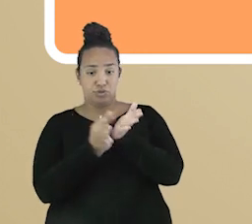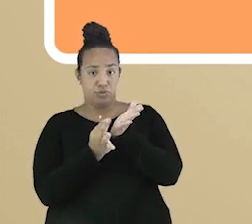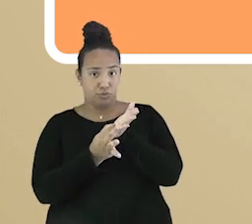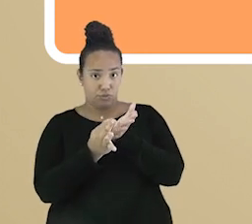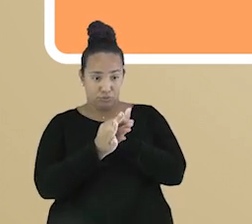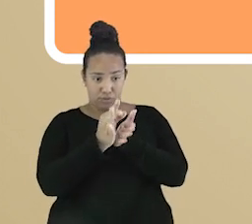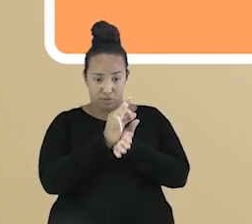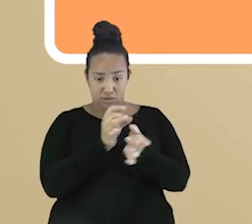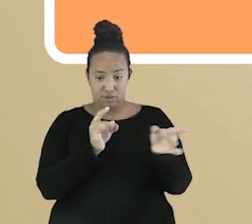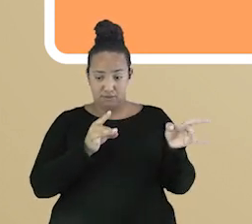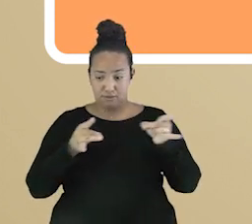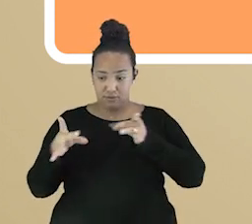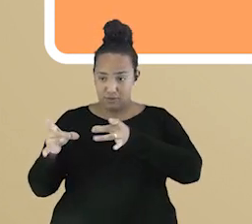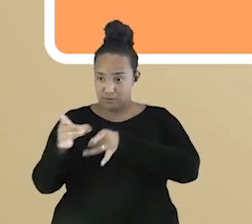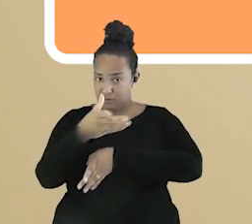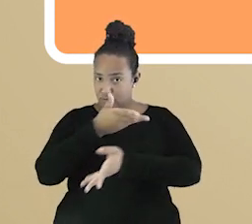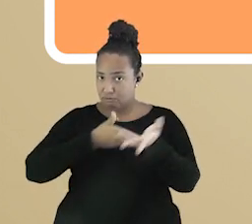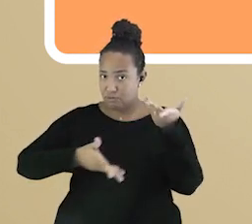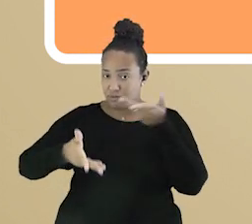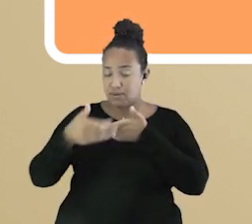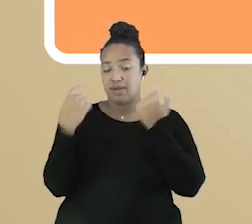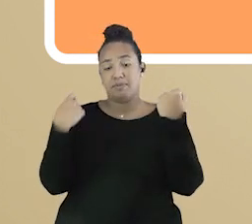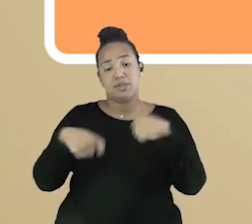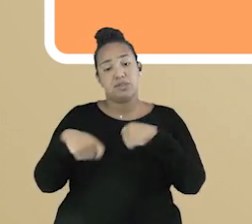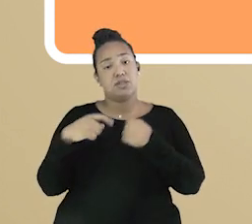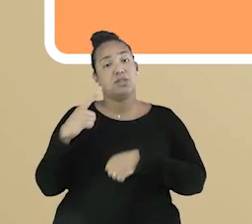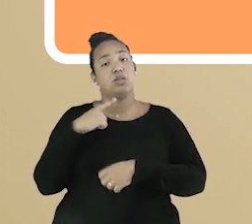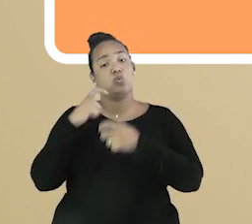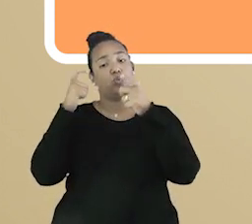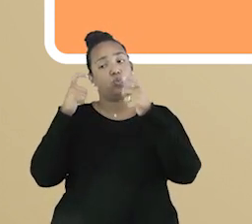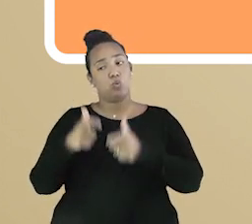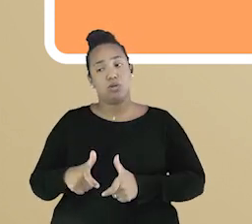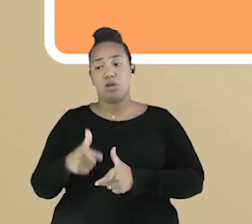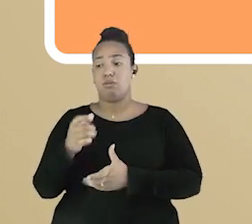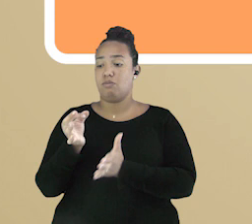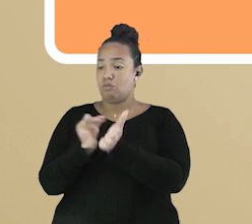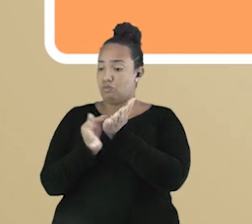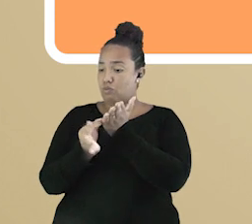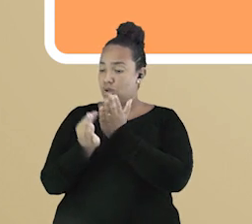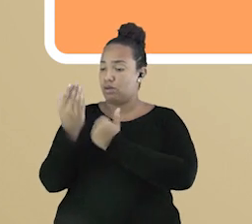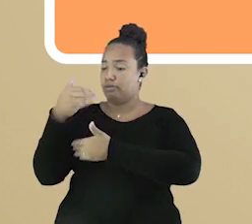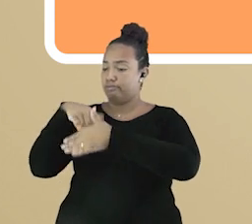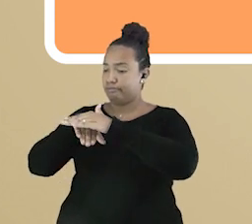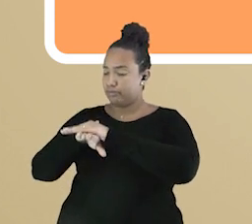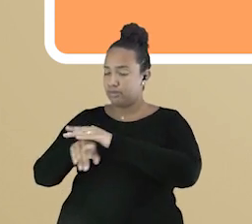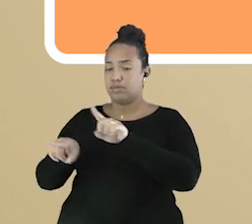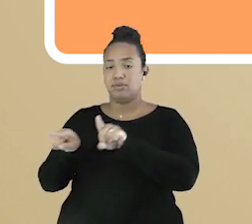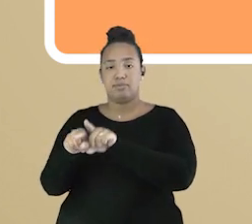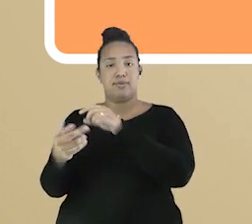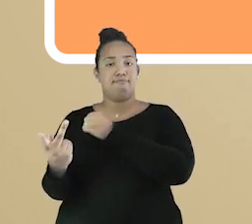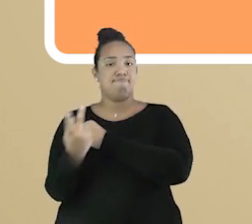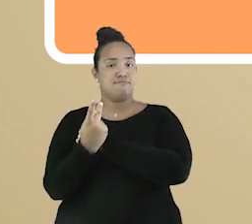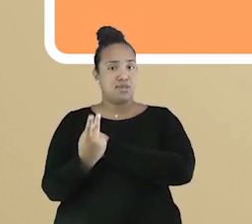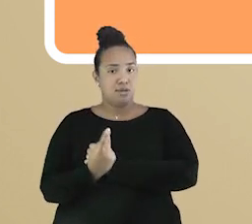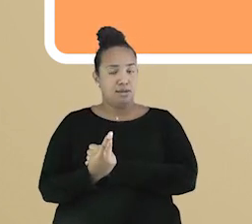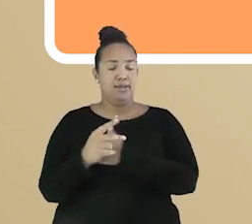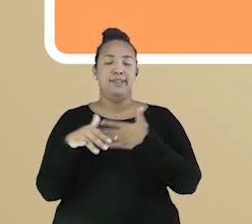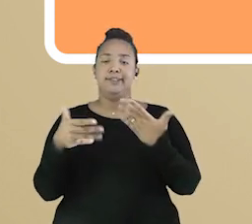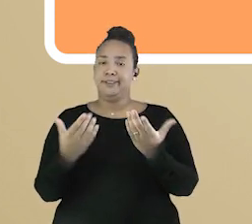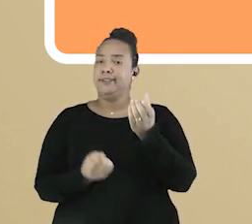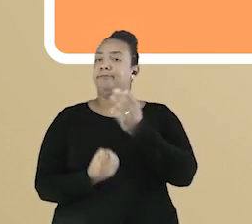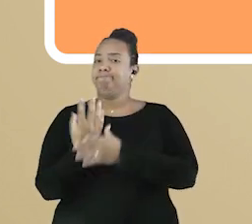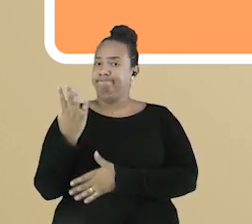no comércio, foi preciso desenvolver um local para guardar e emprestar as moedas. Então surge aí os